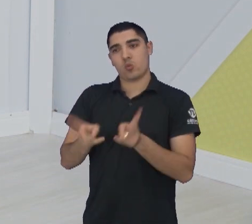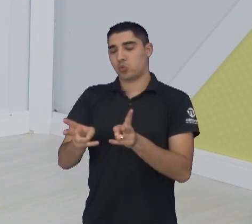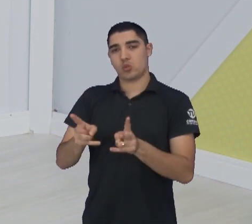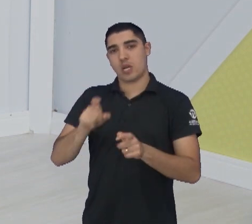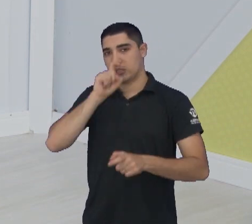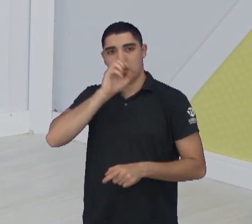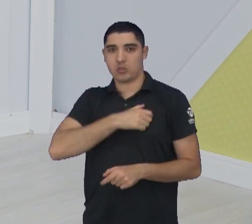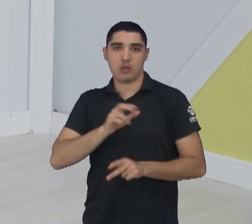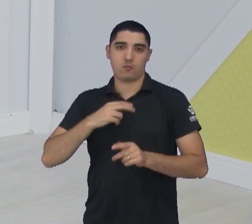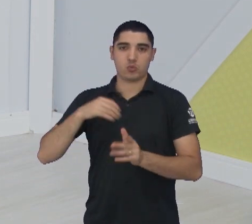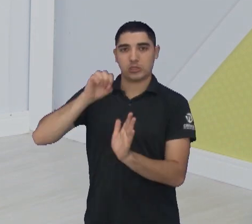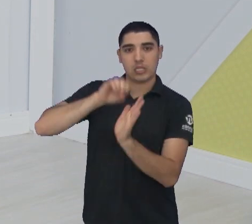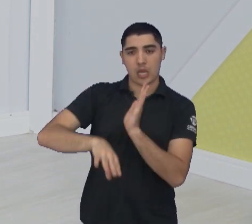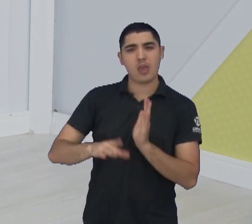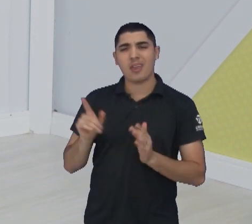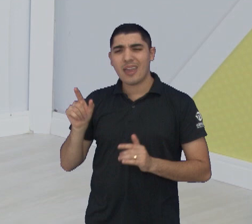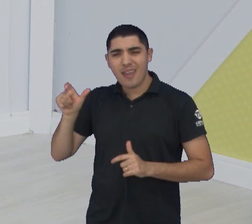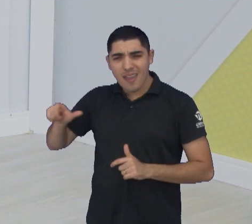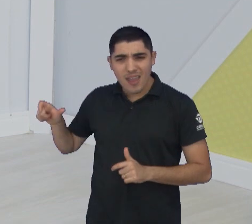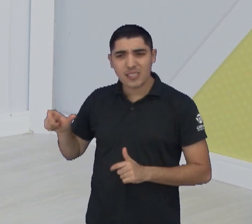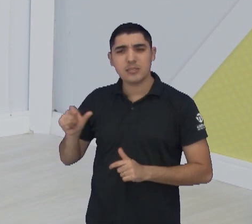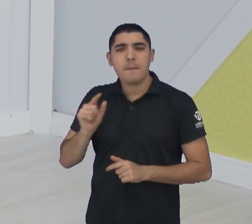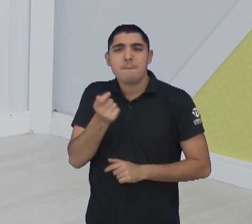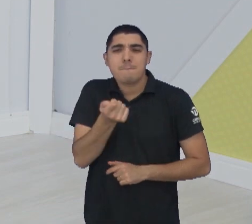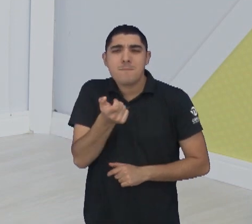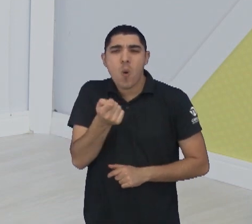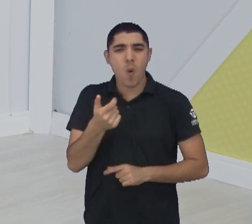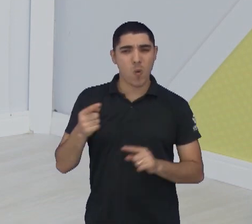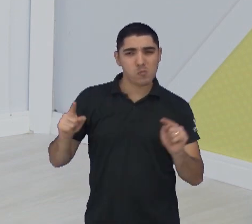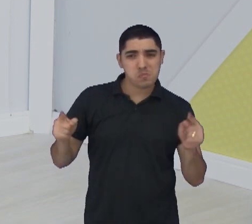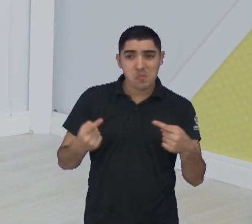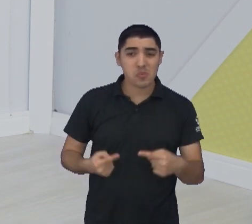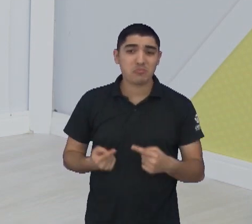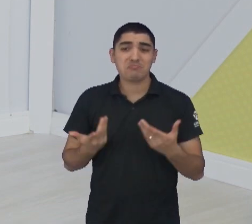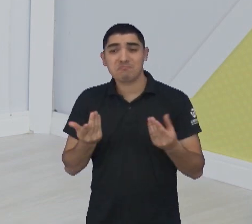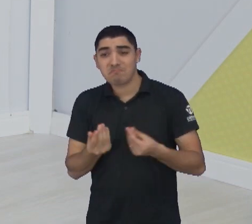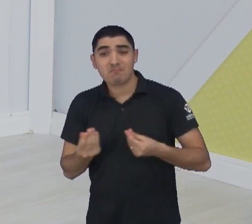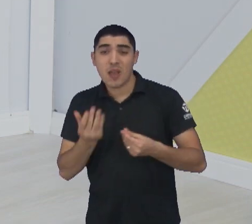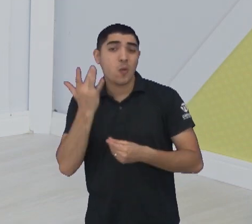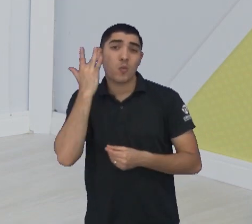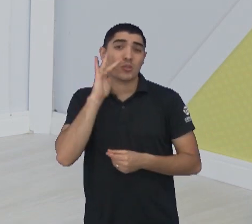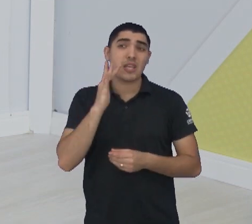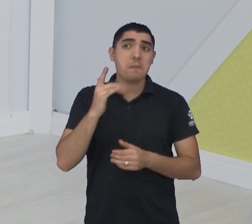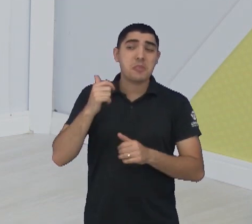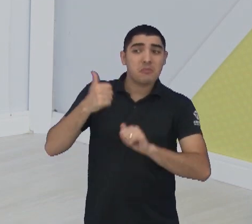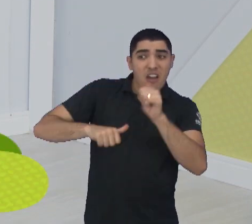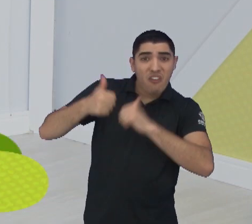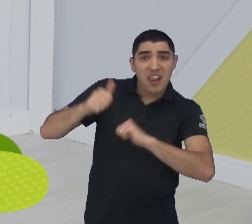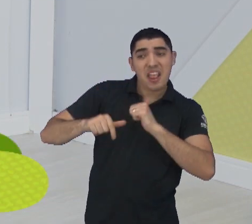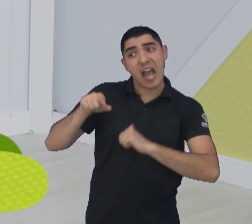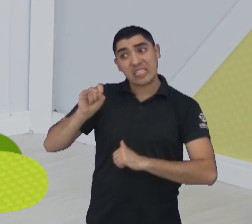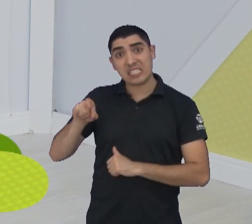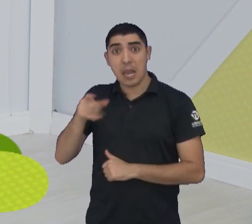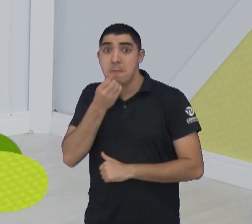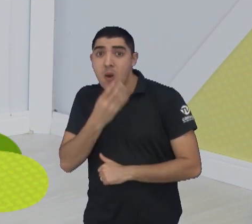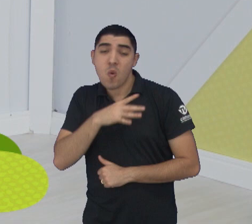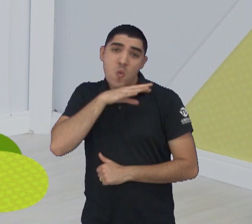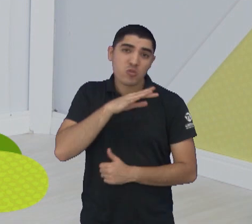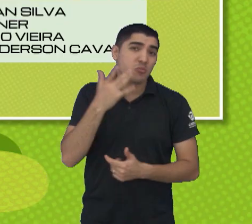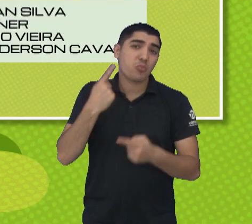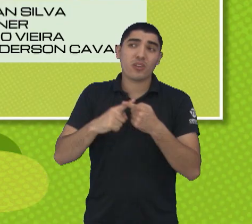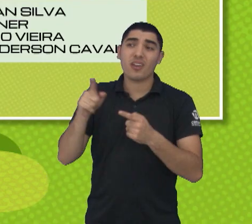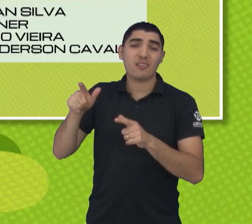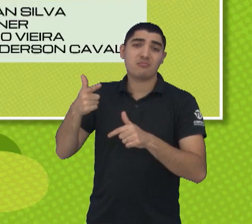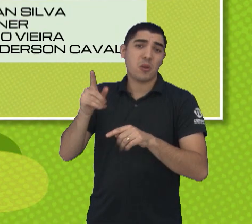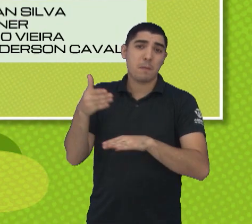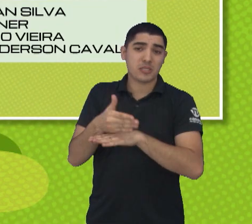aqui jogou muito pouco, Bruno. Não sei se faria algum tipo de falta, até porque não tem como a gente muito analisar, porque jogaram um pouco e muitos nem jogaram. O Léo